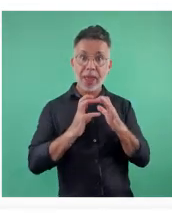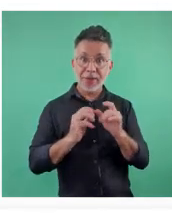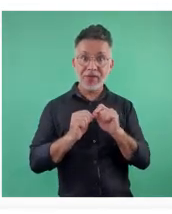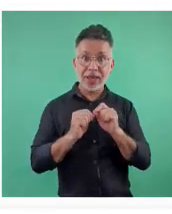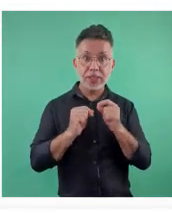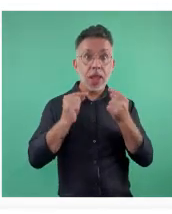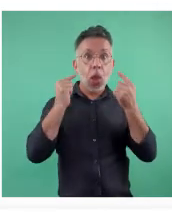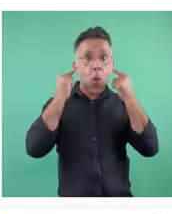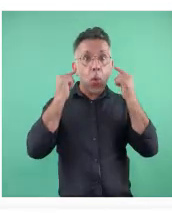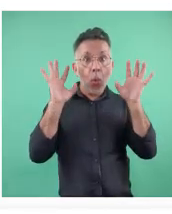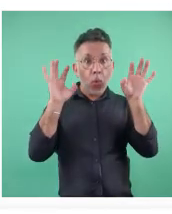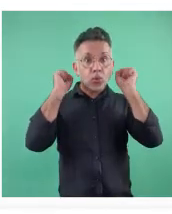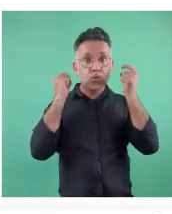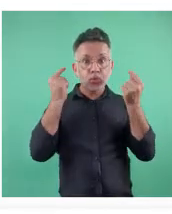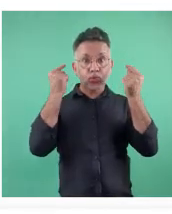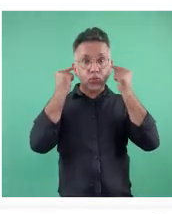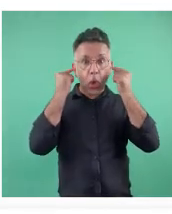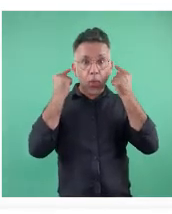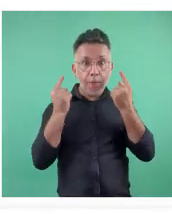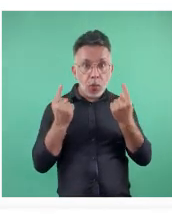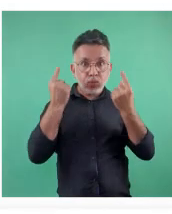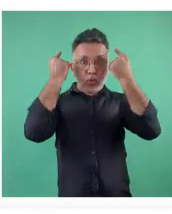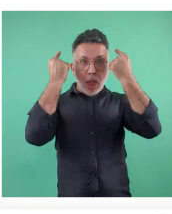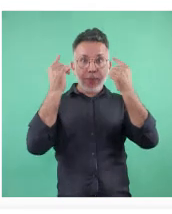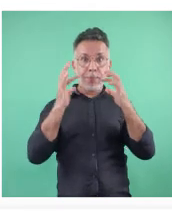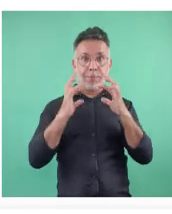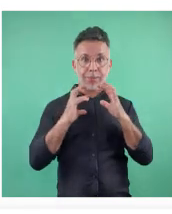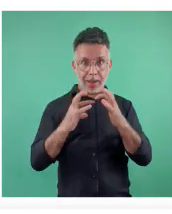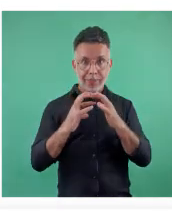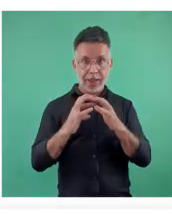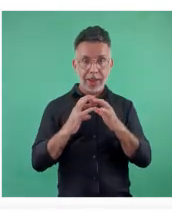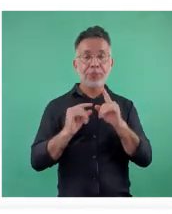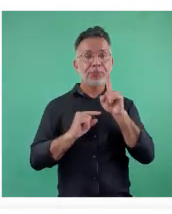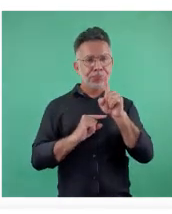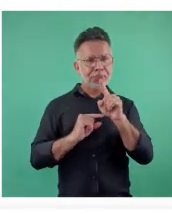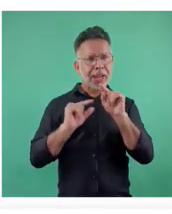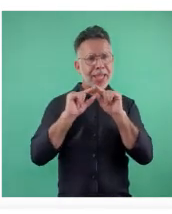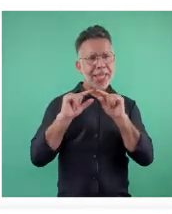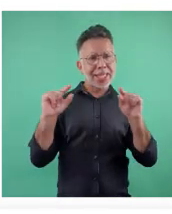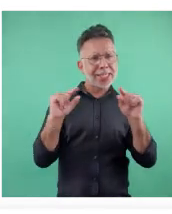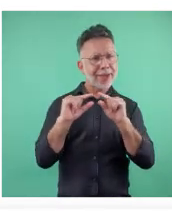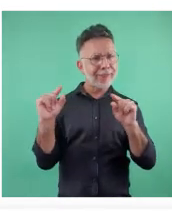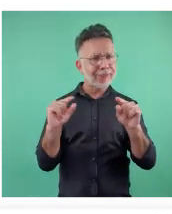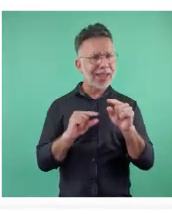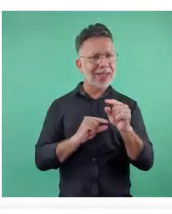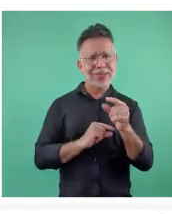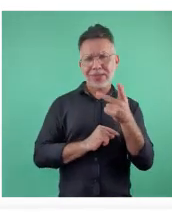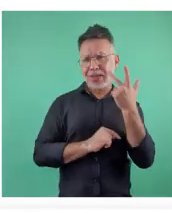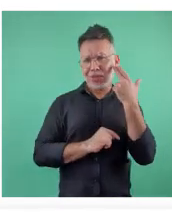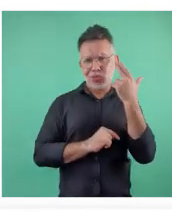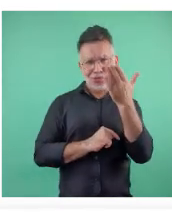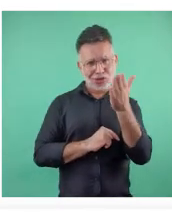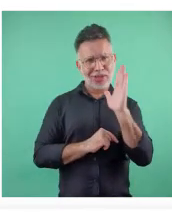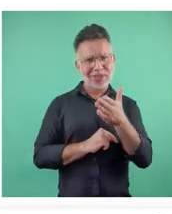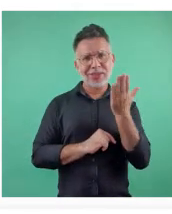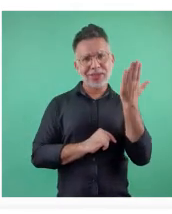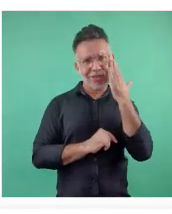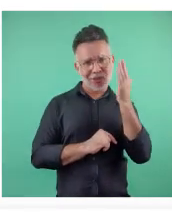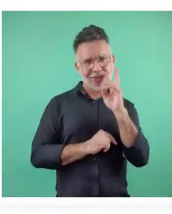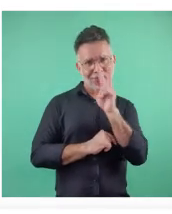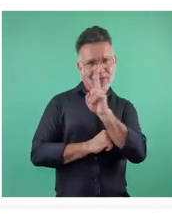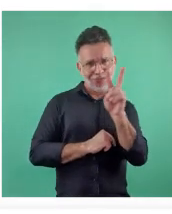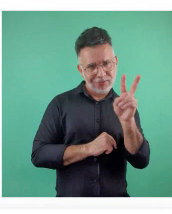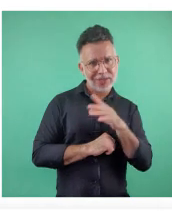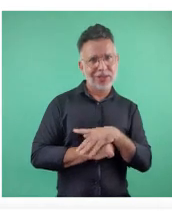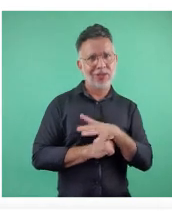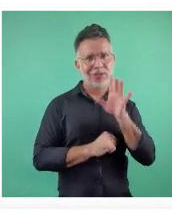do som, que a gente chama de processamento auditivo central, é tudo que o cérebro faz com sons que as orelhas mandam para cima.